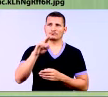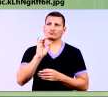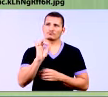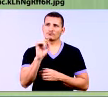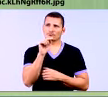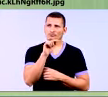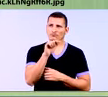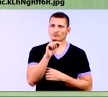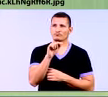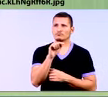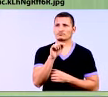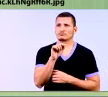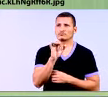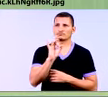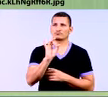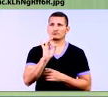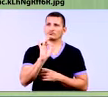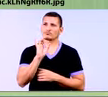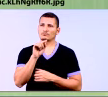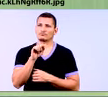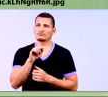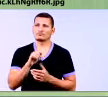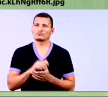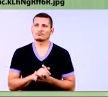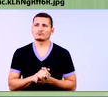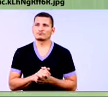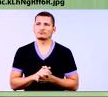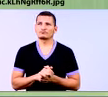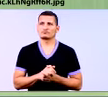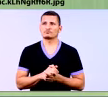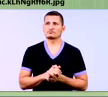ó. Ok? Aqui eu tenho